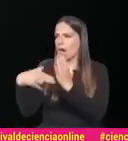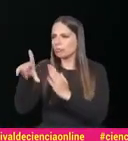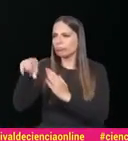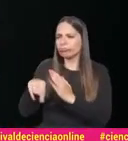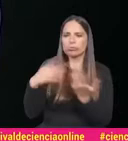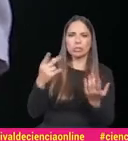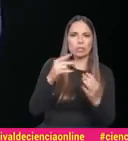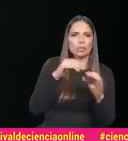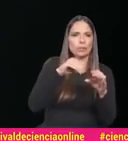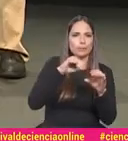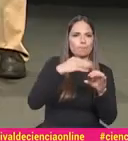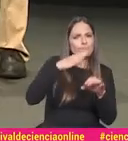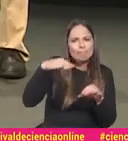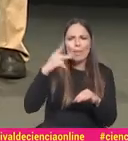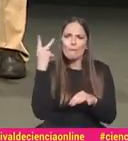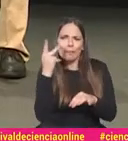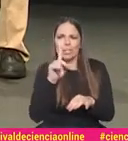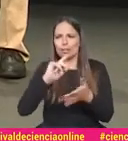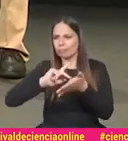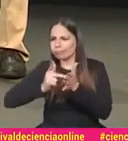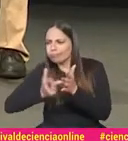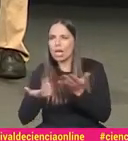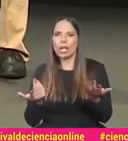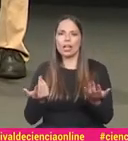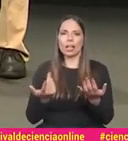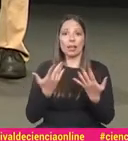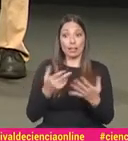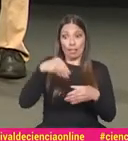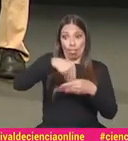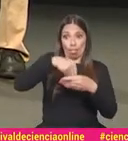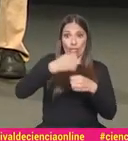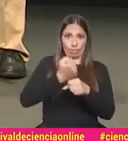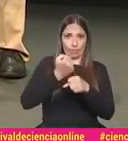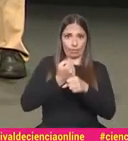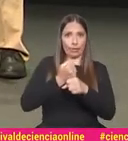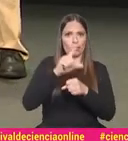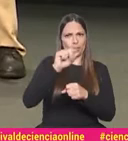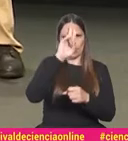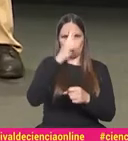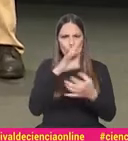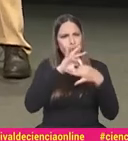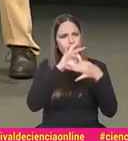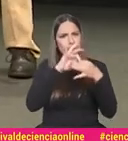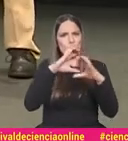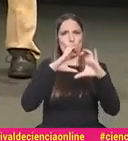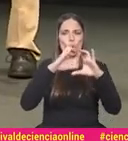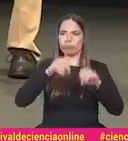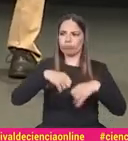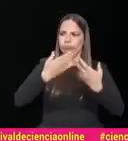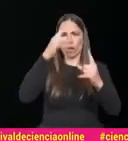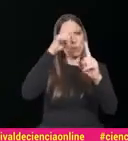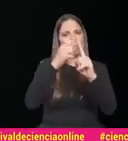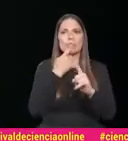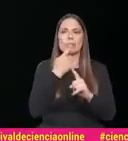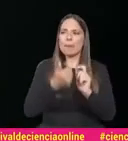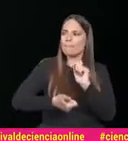das ciências da vida às engenharias, que aqui trabalham também num esforço de comunicar para melhor